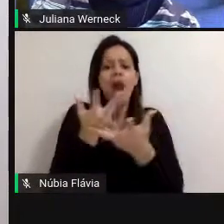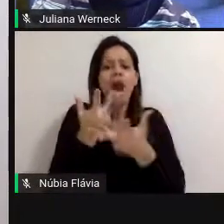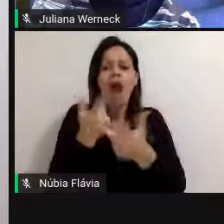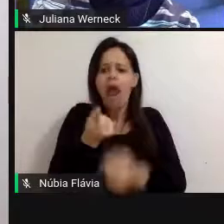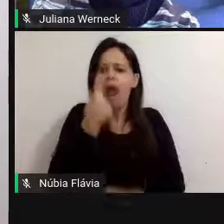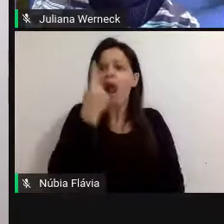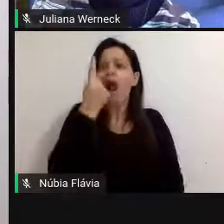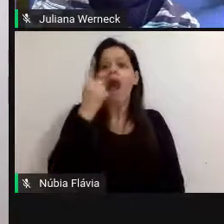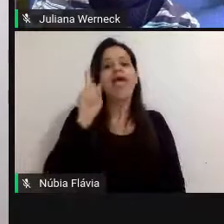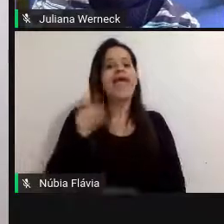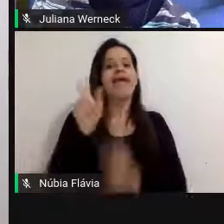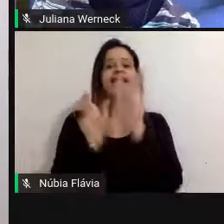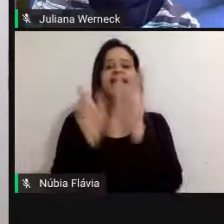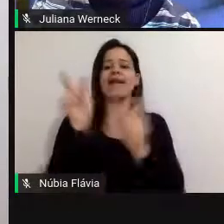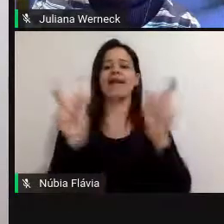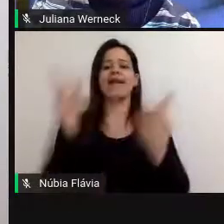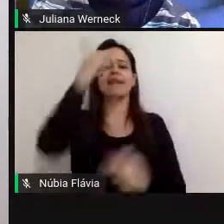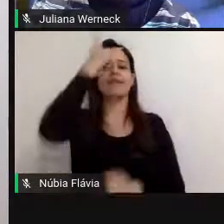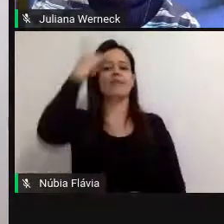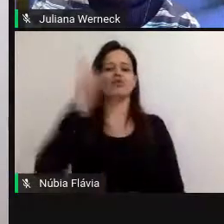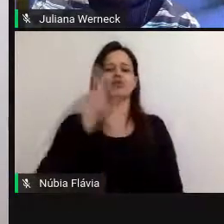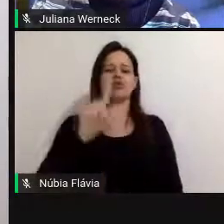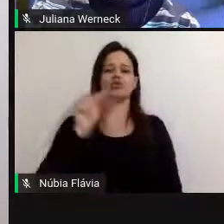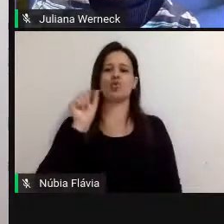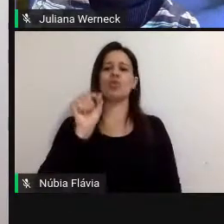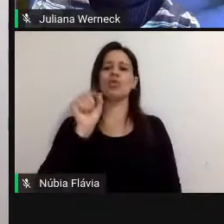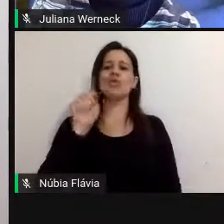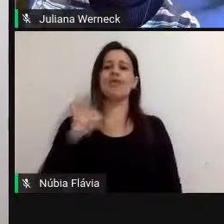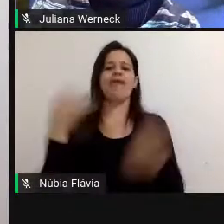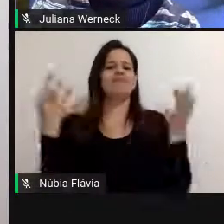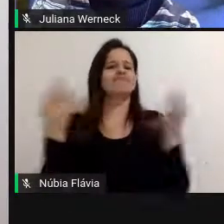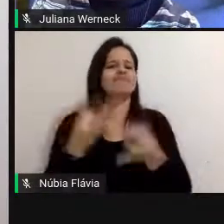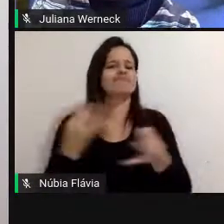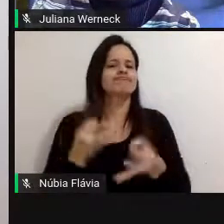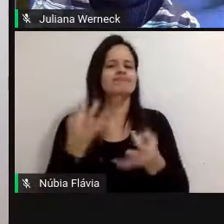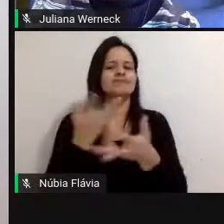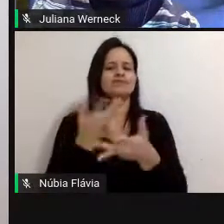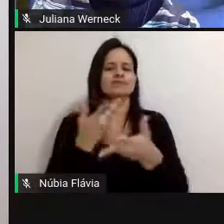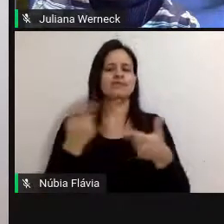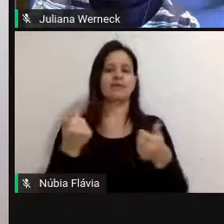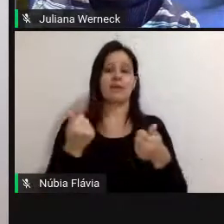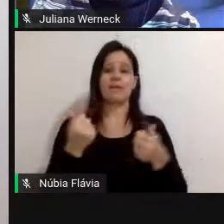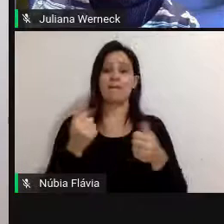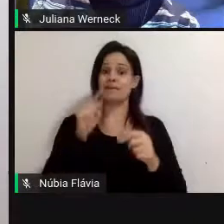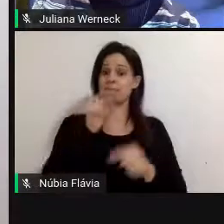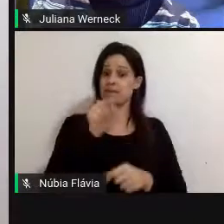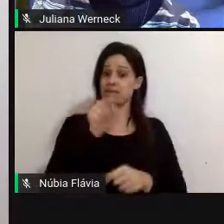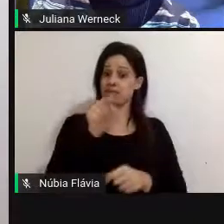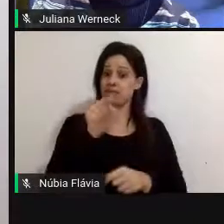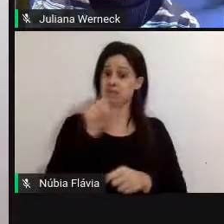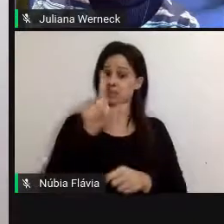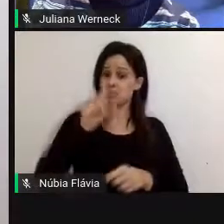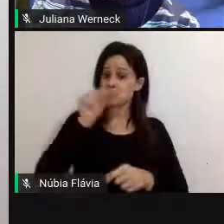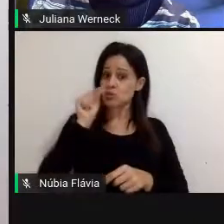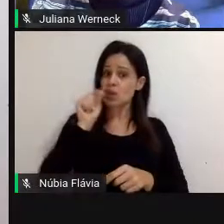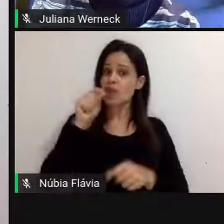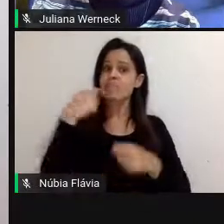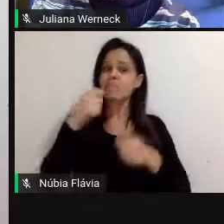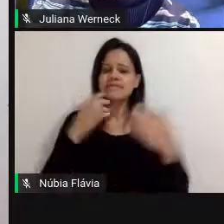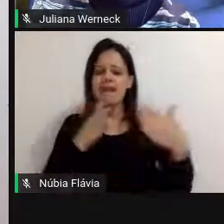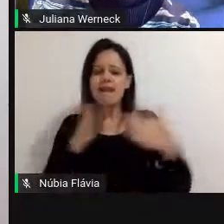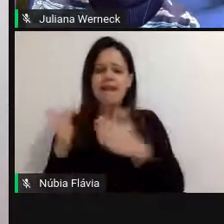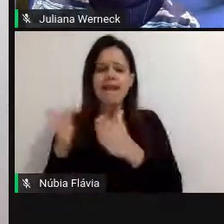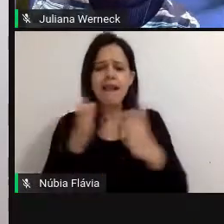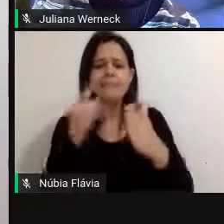particular de cada um. Mas independente do que é extraordinário para você, existe um caminho que a gente vai trilhar para conseguir essa